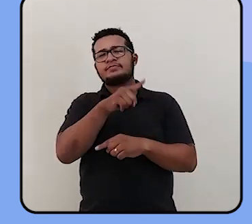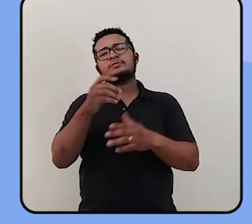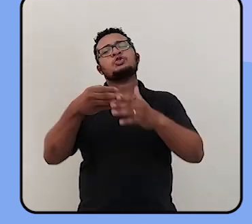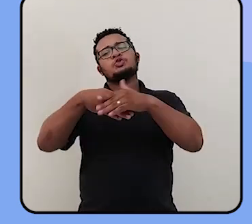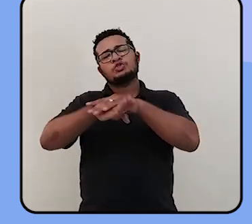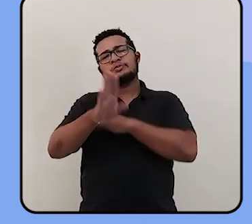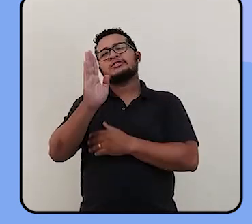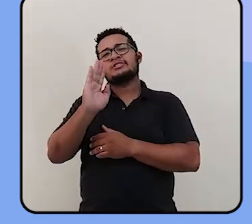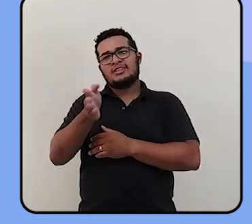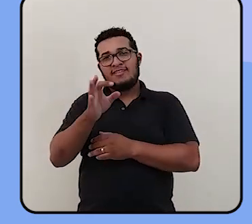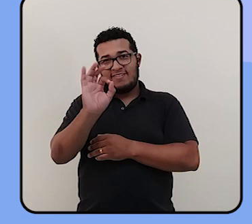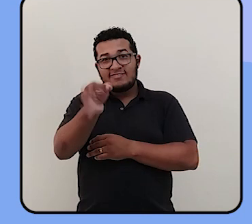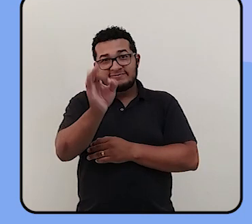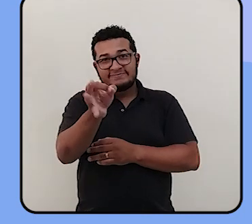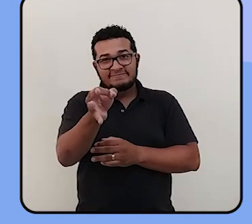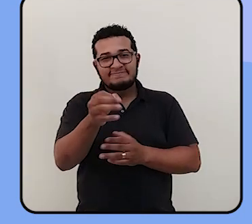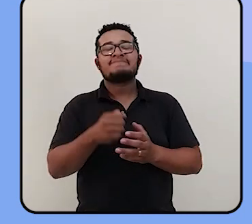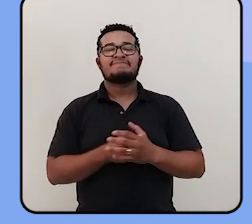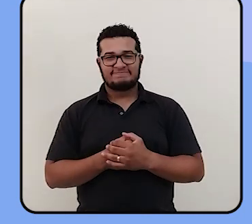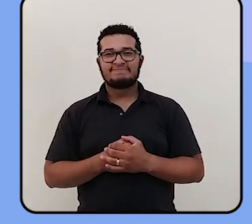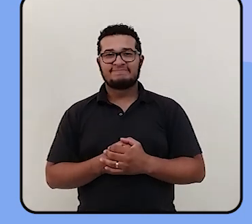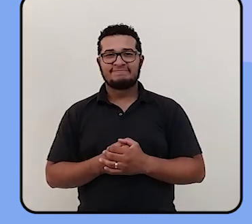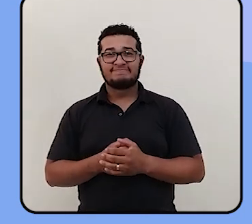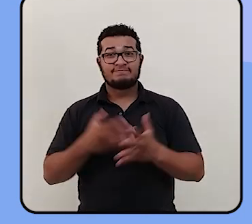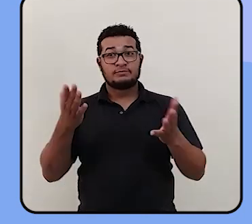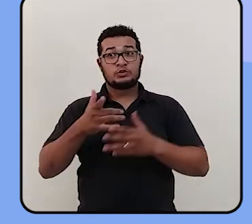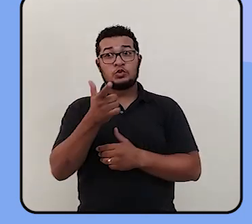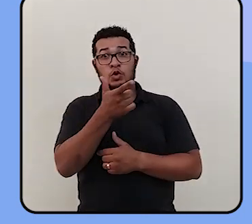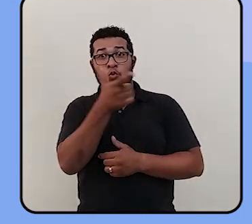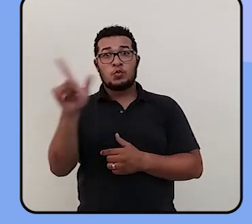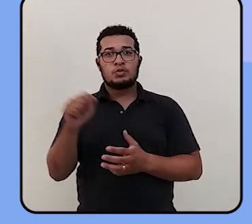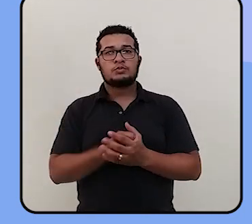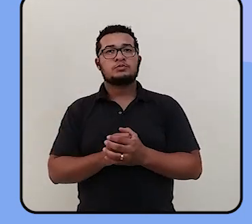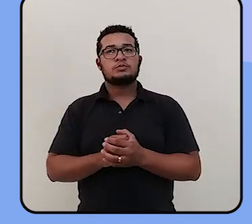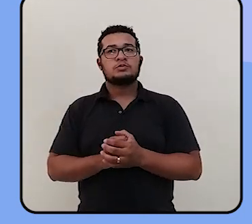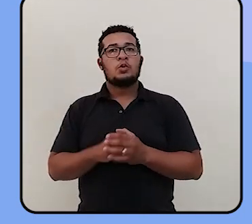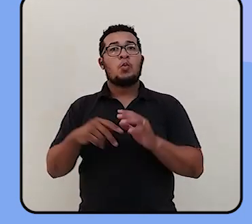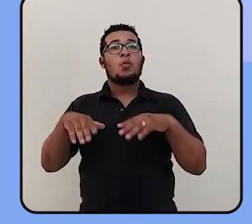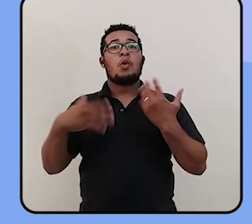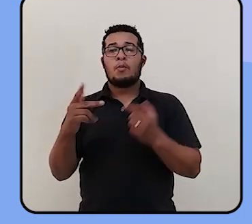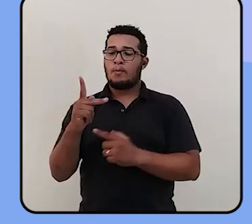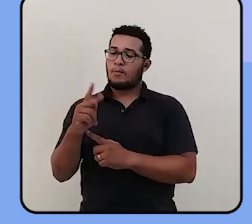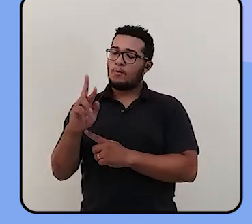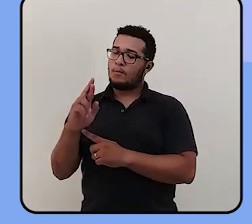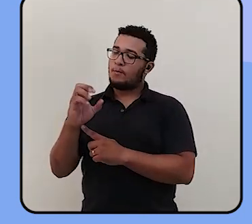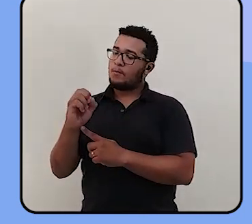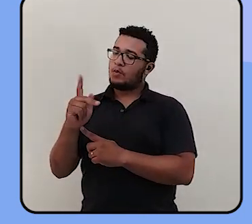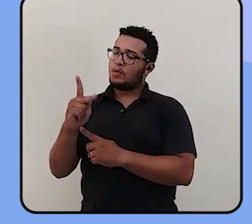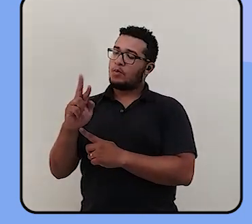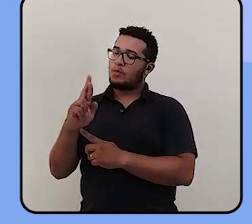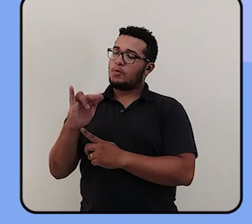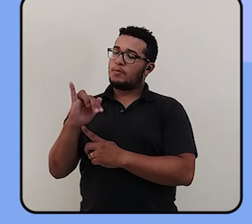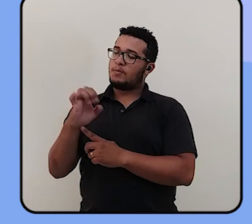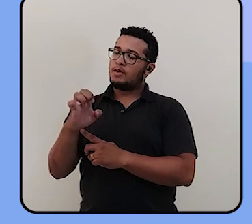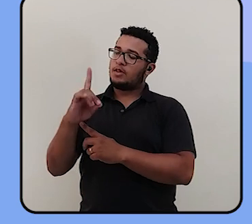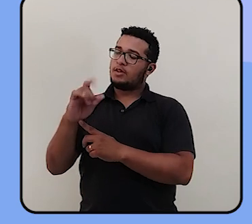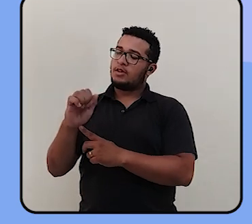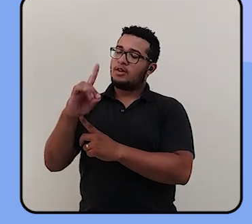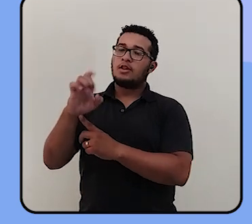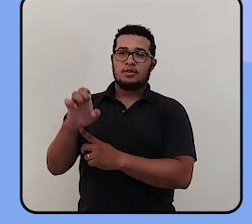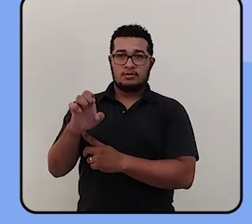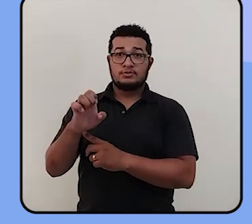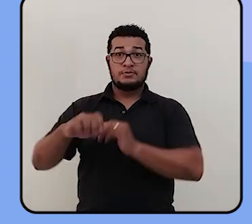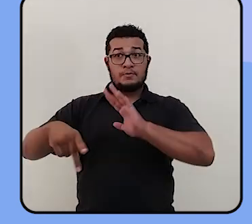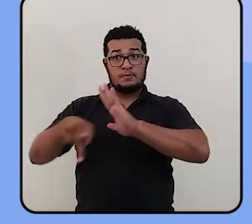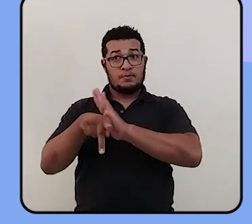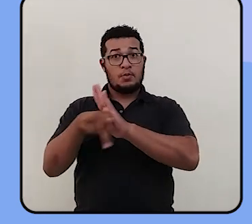você já está acostumada. É ou não é? Vamos lá para a próxima? Propriedade da proporção, isso vai ser bem legal. Por quê?